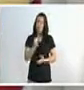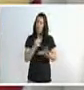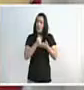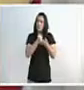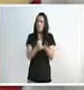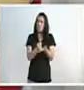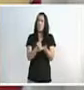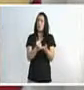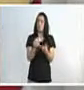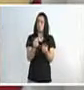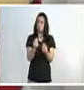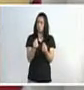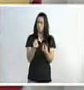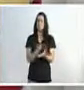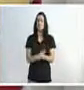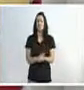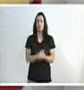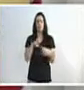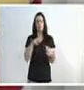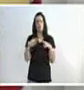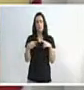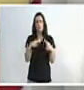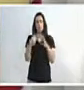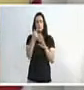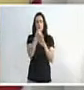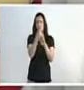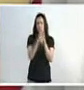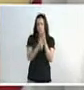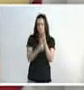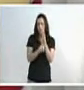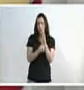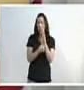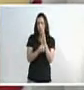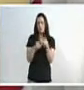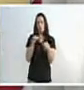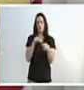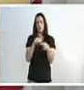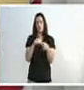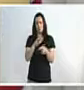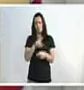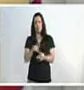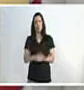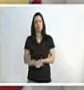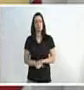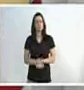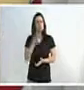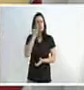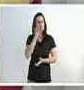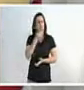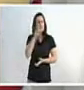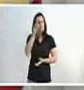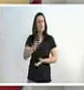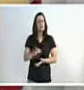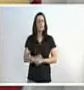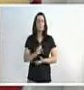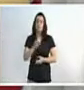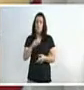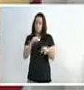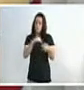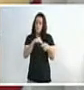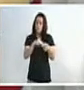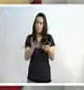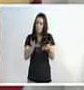e muito do ponto de vista orçamentário o município. Pode ter certeza. Se o município não